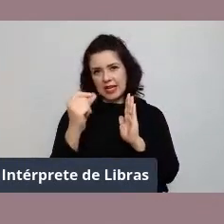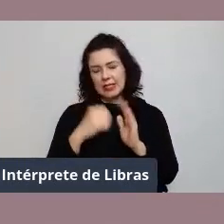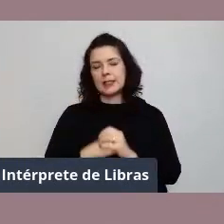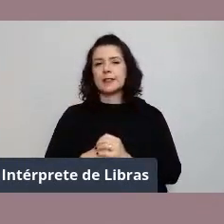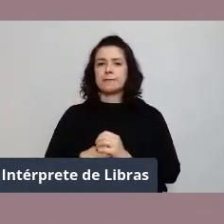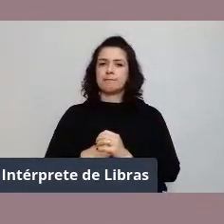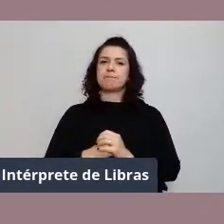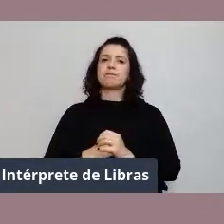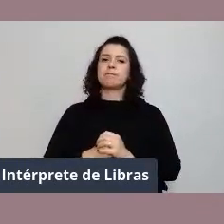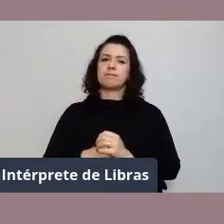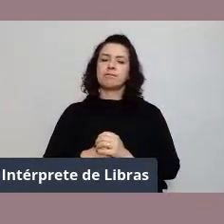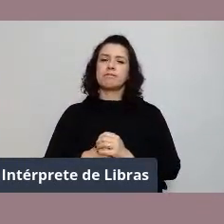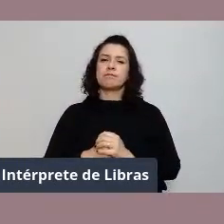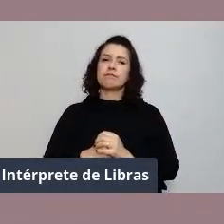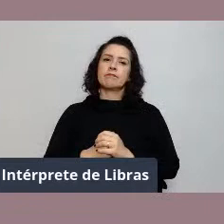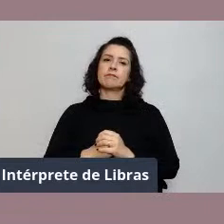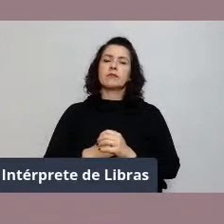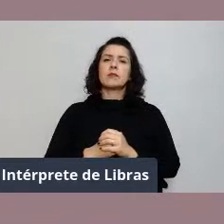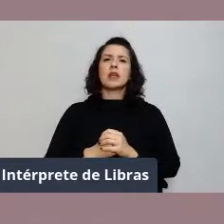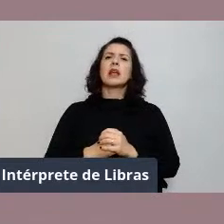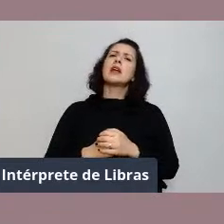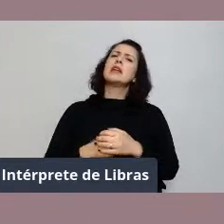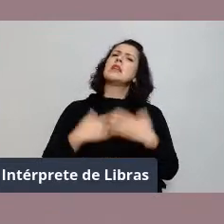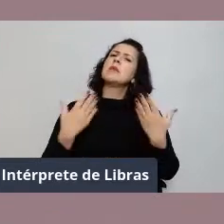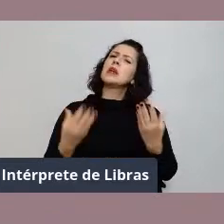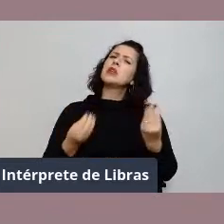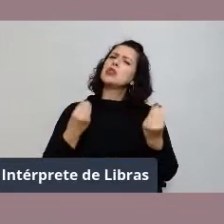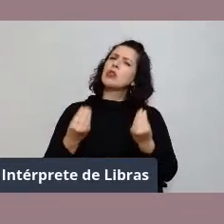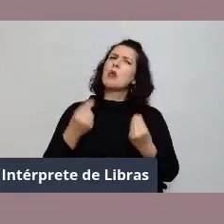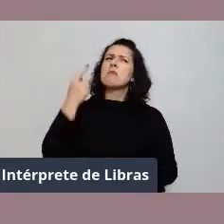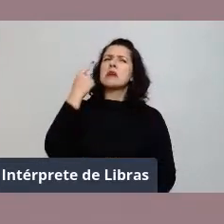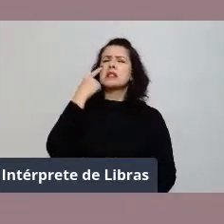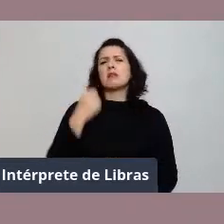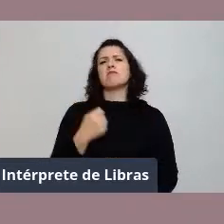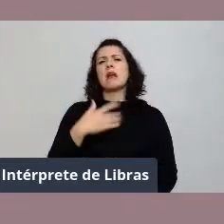com... de produzir um encontro com pessoas que não